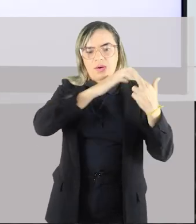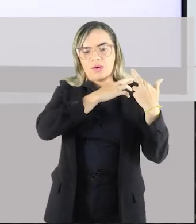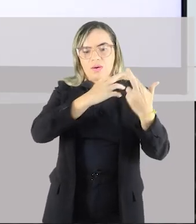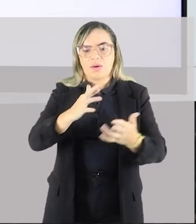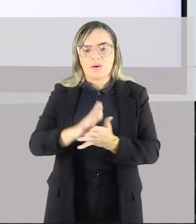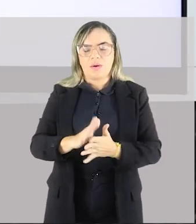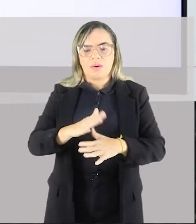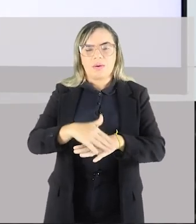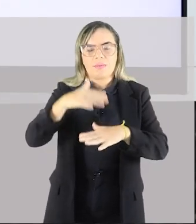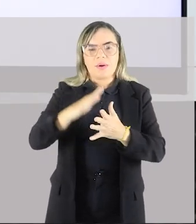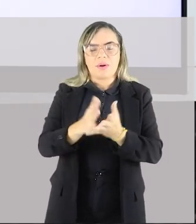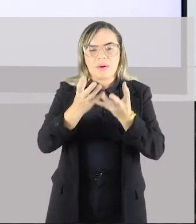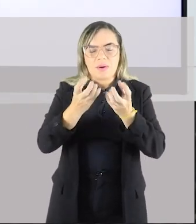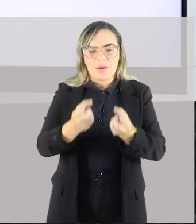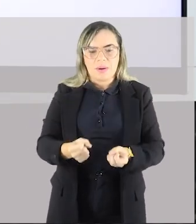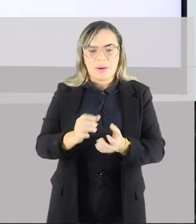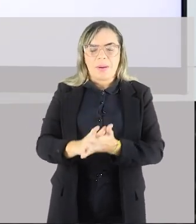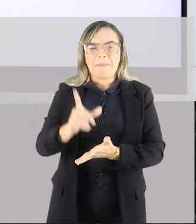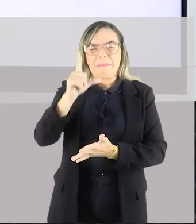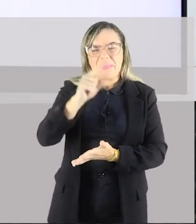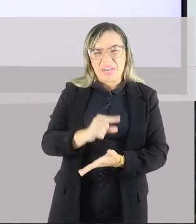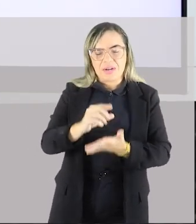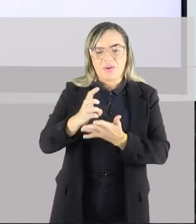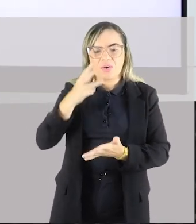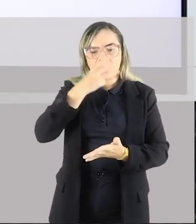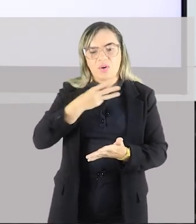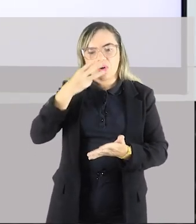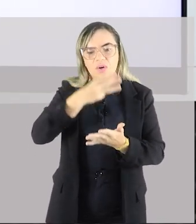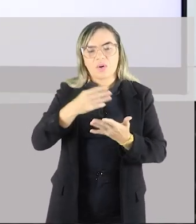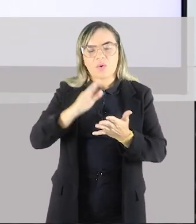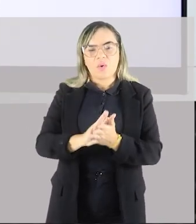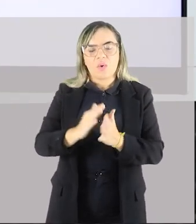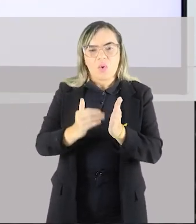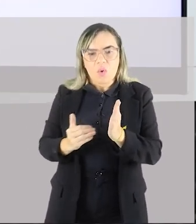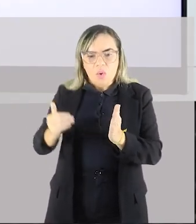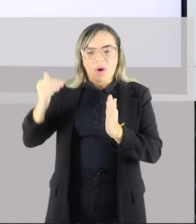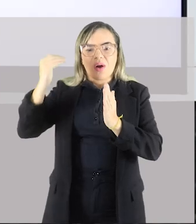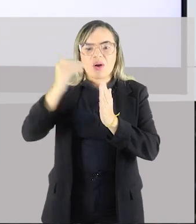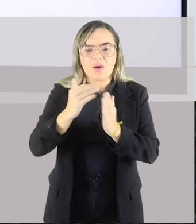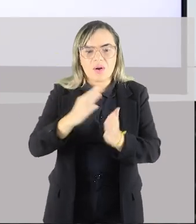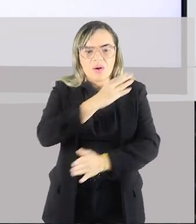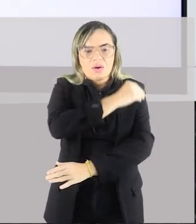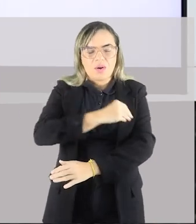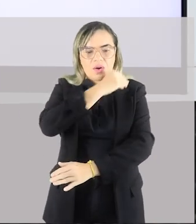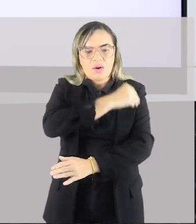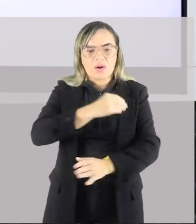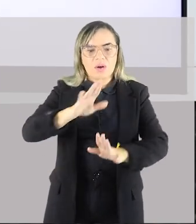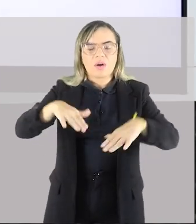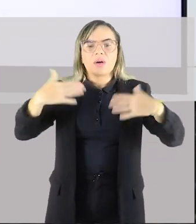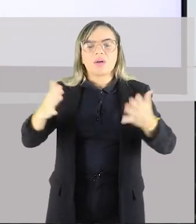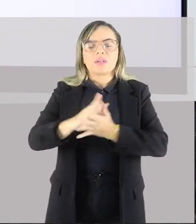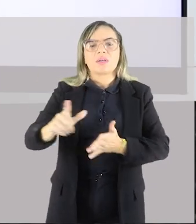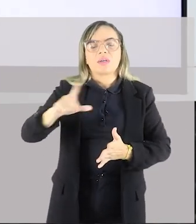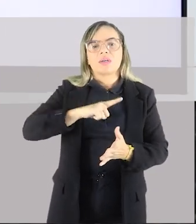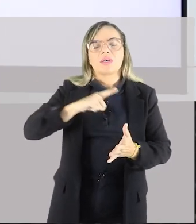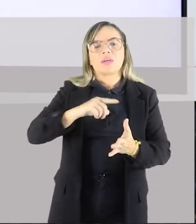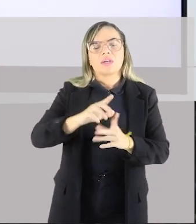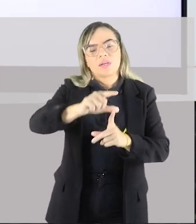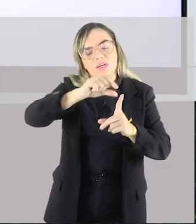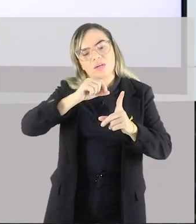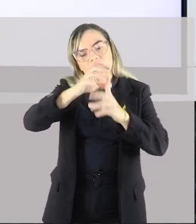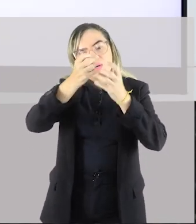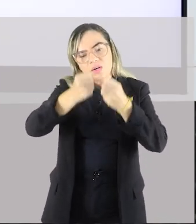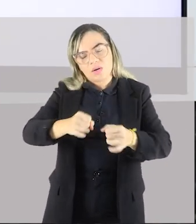seco, portanto, menos doce, e com alto teor alcoólico, deve colher a uva. Então, a gente está falando aqui desse